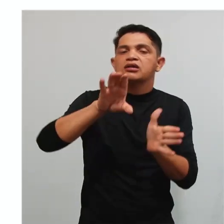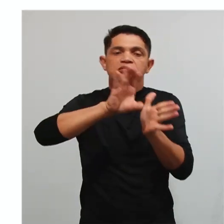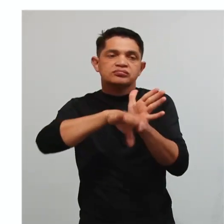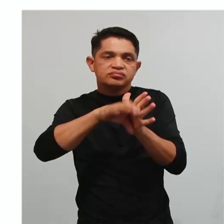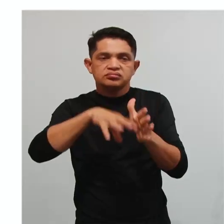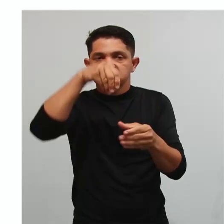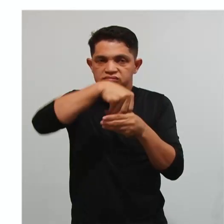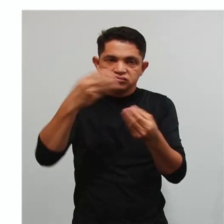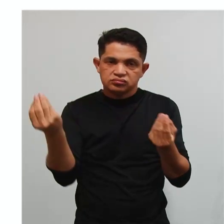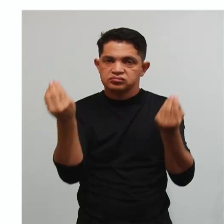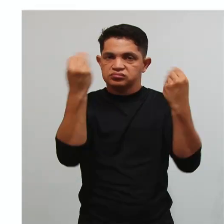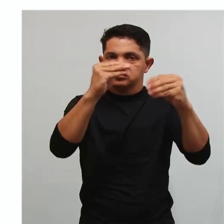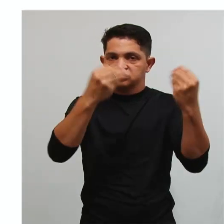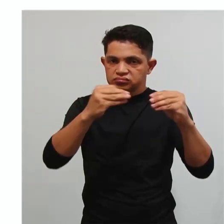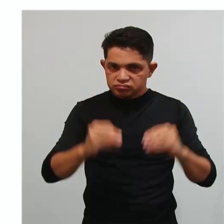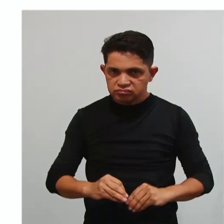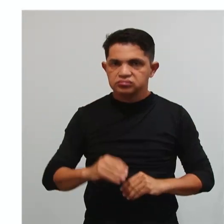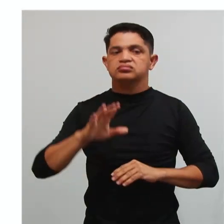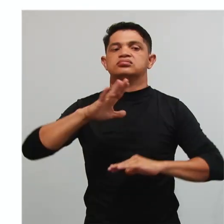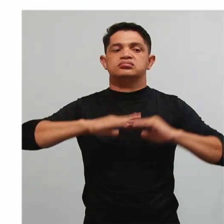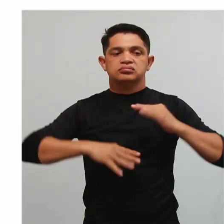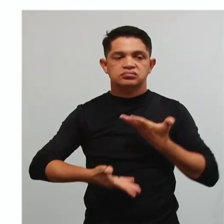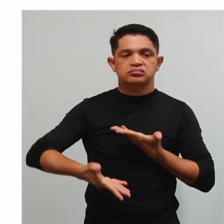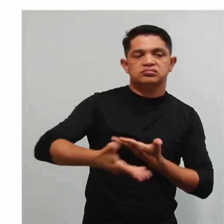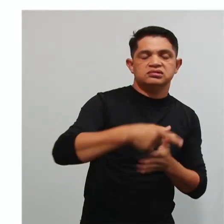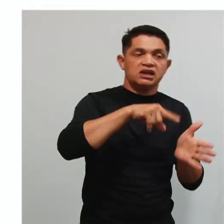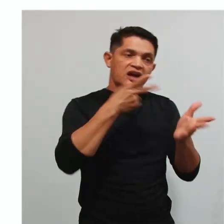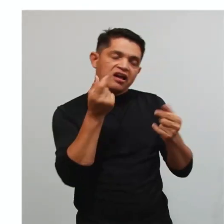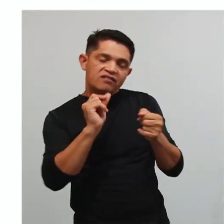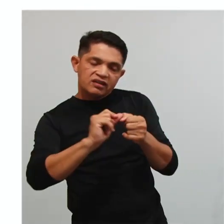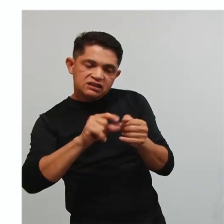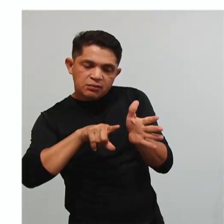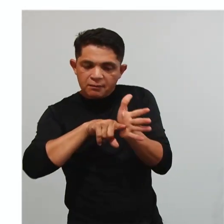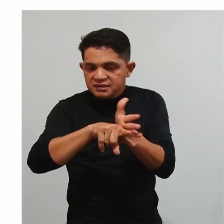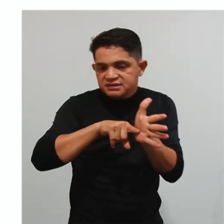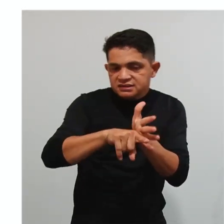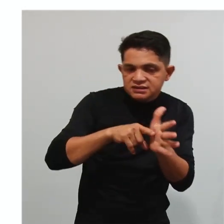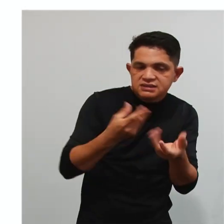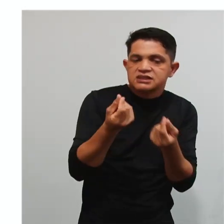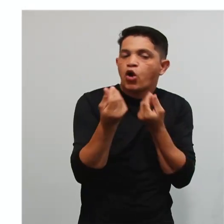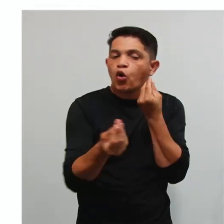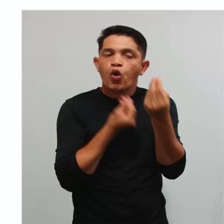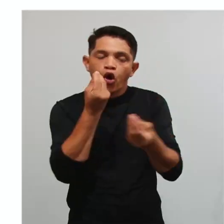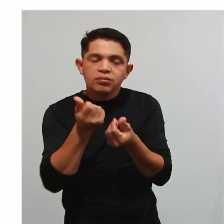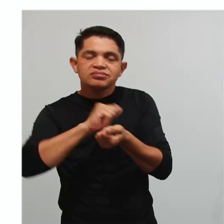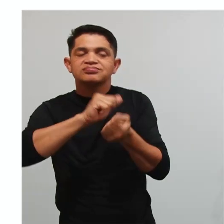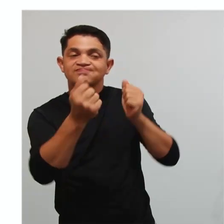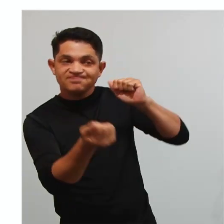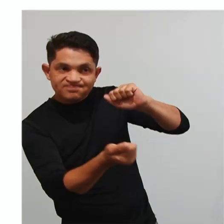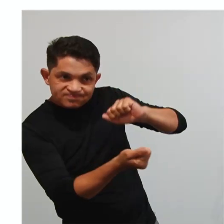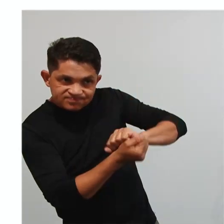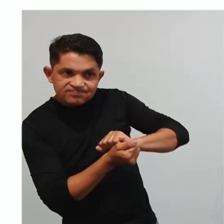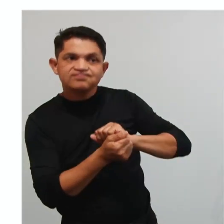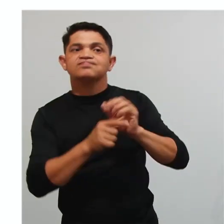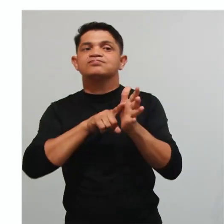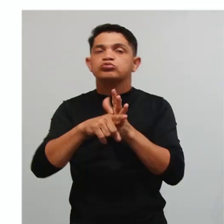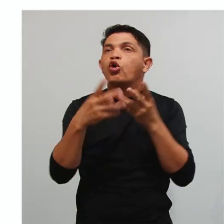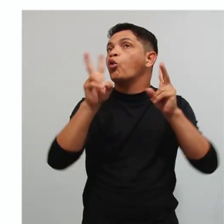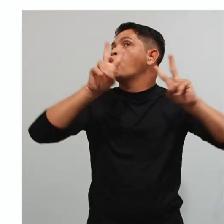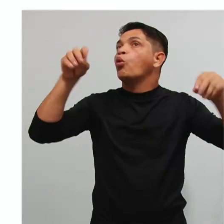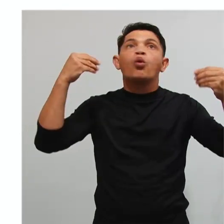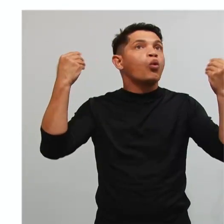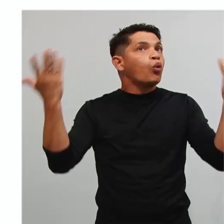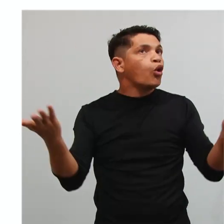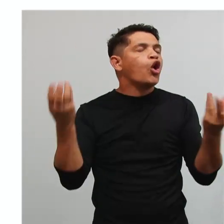um título, porque na hora que for fazer uma pesquisa, eu quero saber o que foi decidido na reunião tal. Como é que eu vou saber qual era a